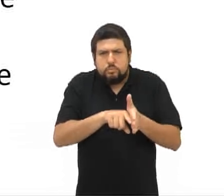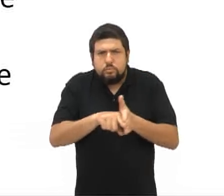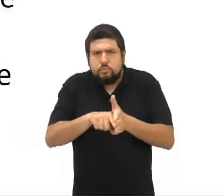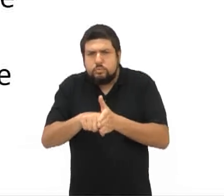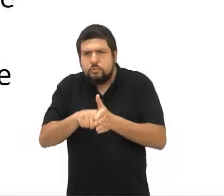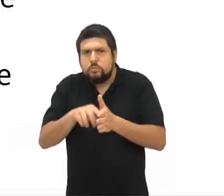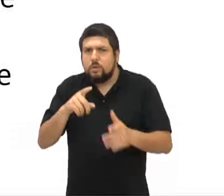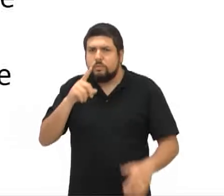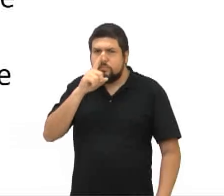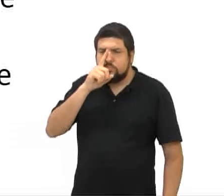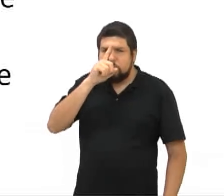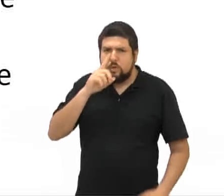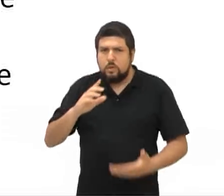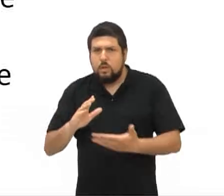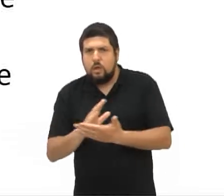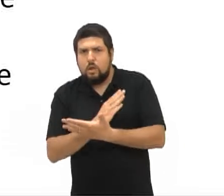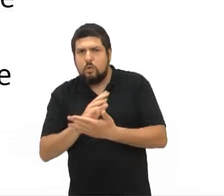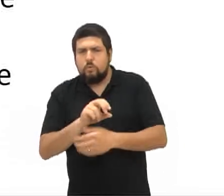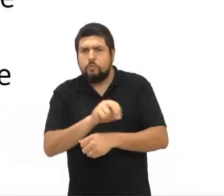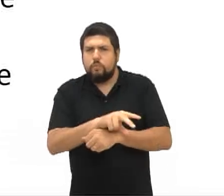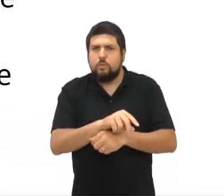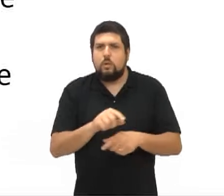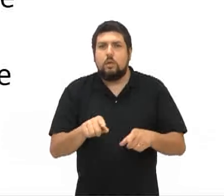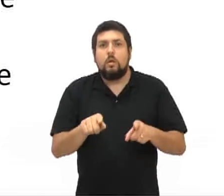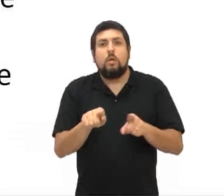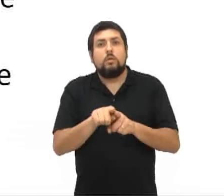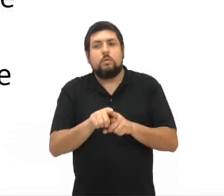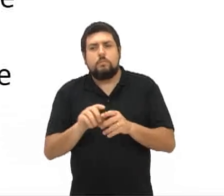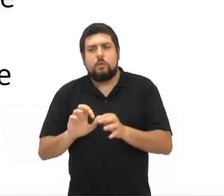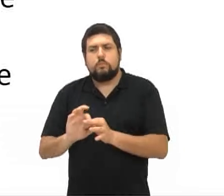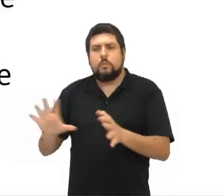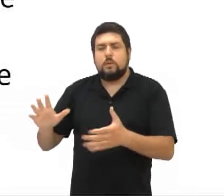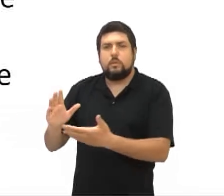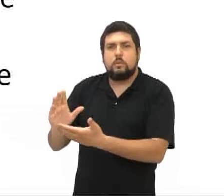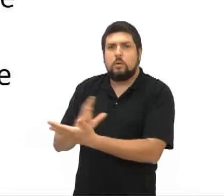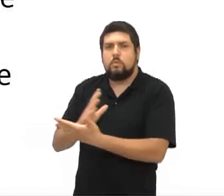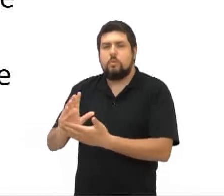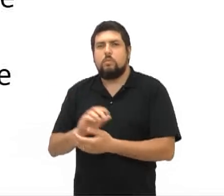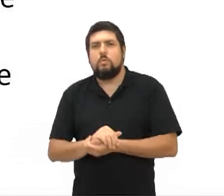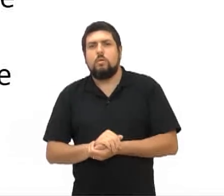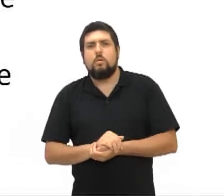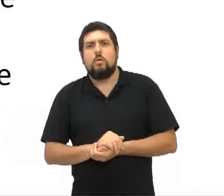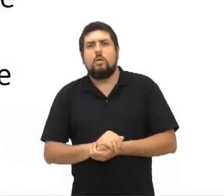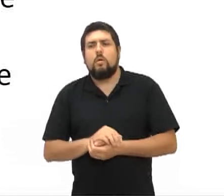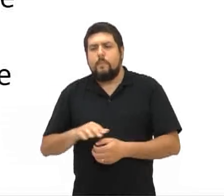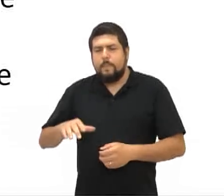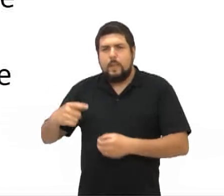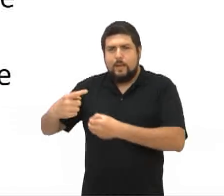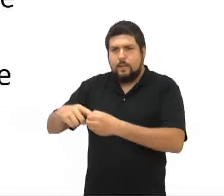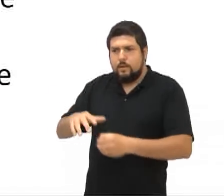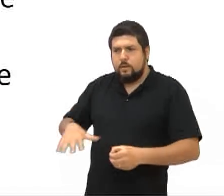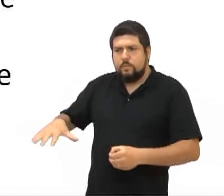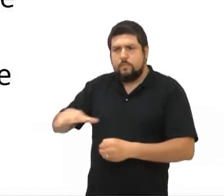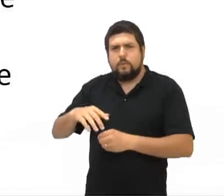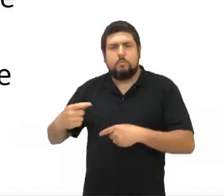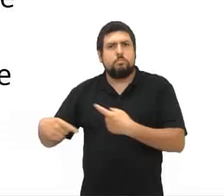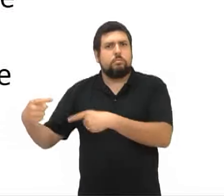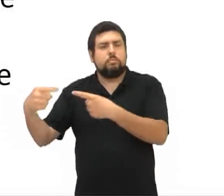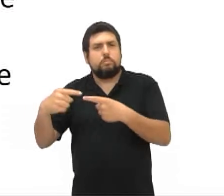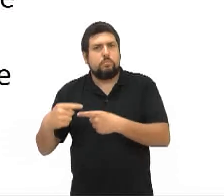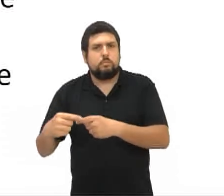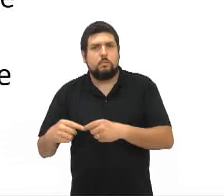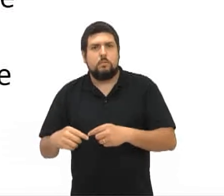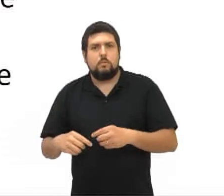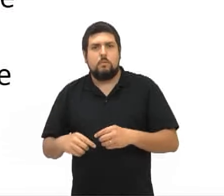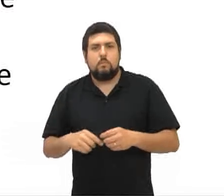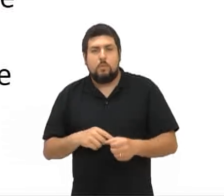bem como a liberação de outros, reacendeu-se uma antiga polêmica entre os moradores. Os grandes